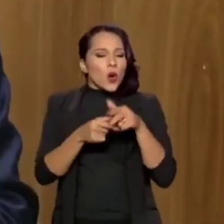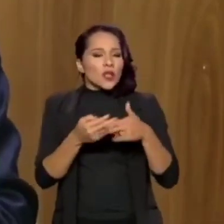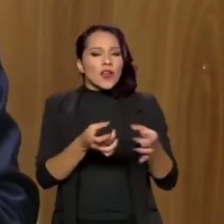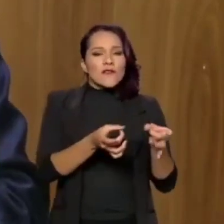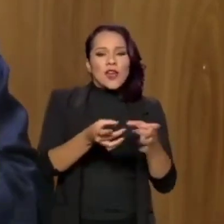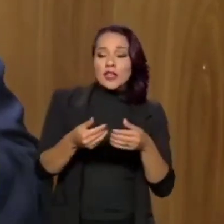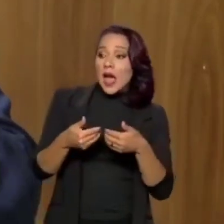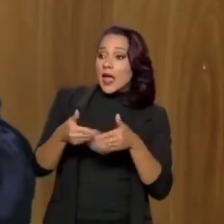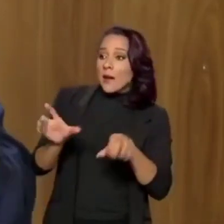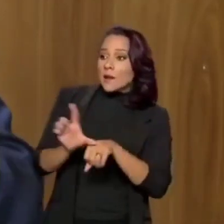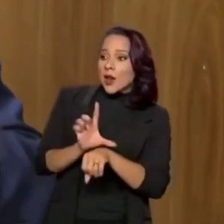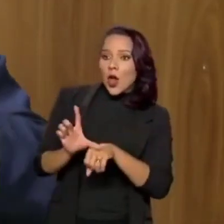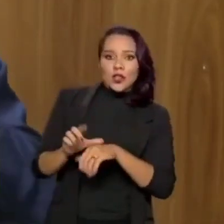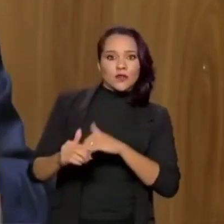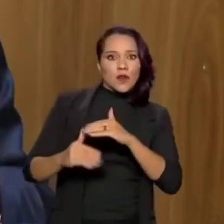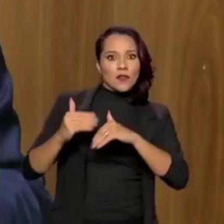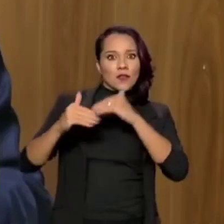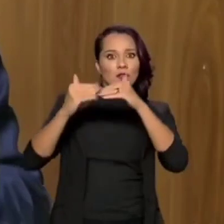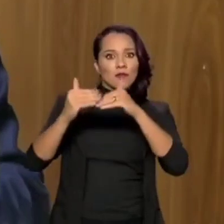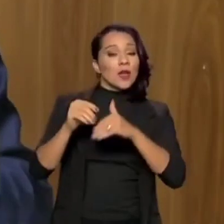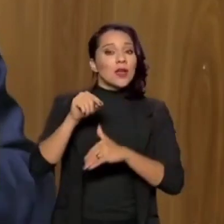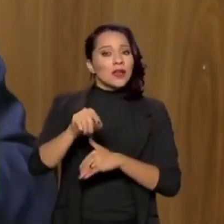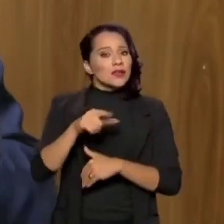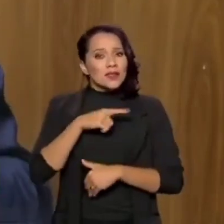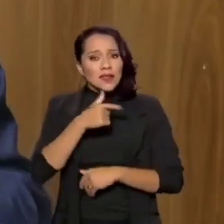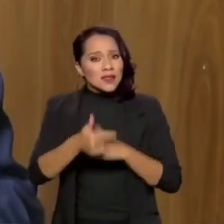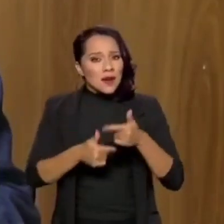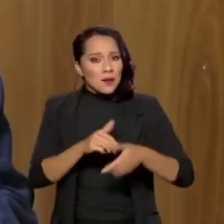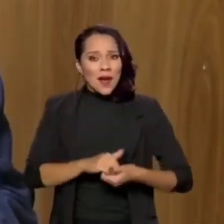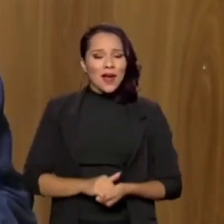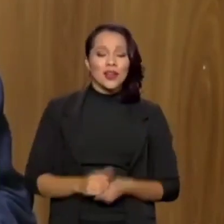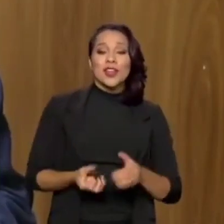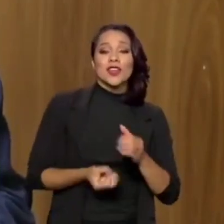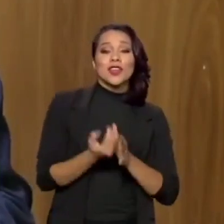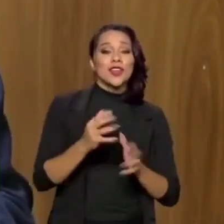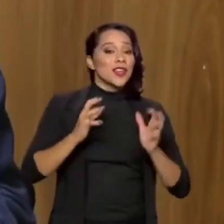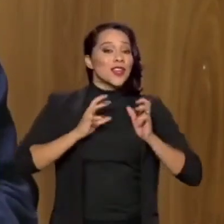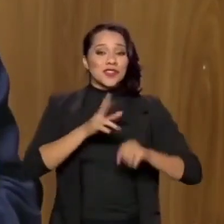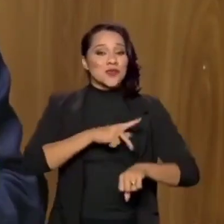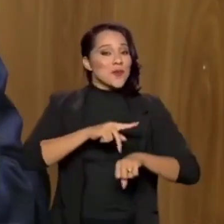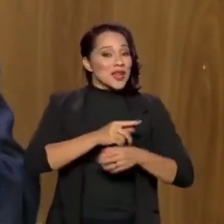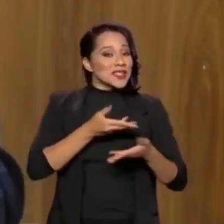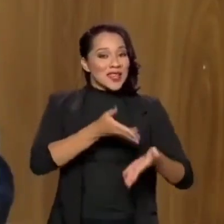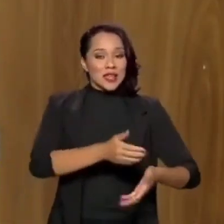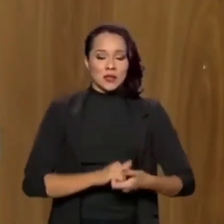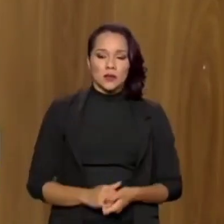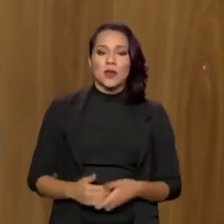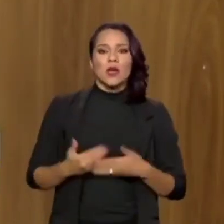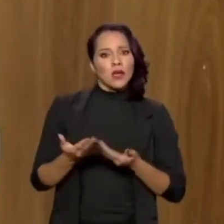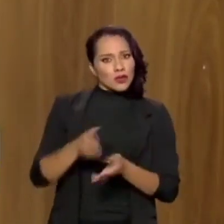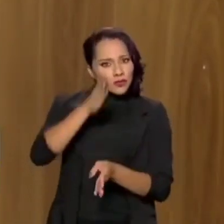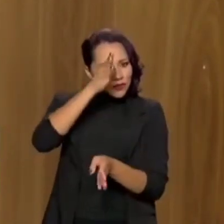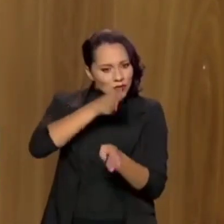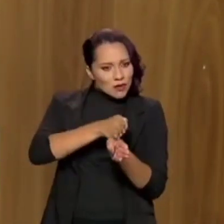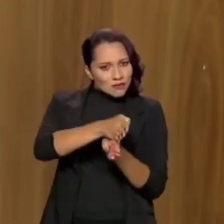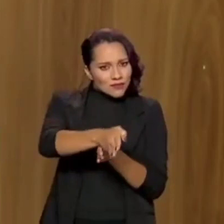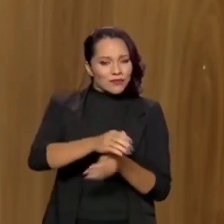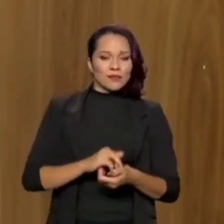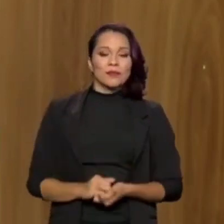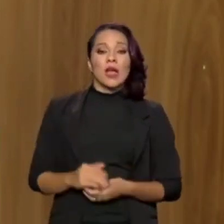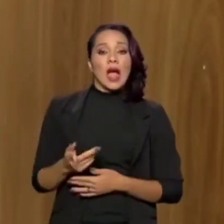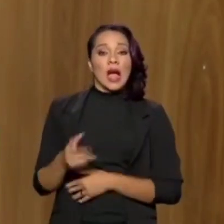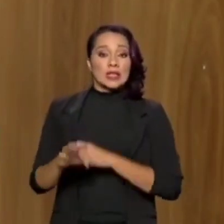abre uma lojinha ali e vai crescendo. Isso que gera emprego, isso que cria riqueza no país. Então nós estamos seguindo nessa direção.